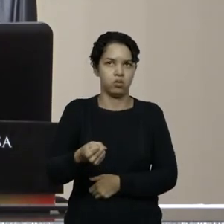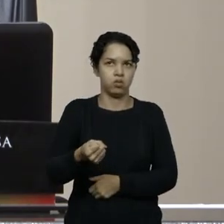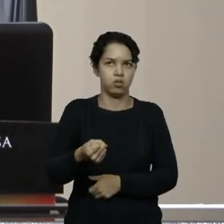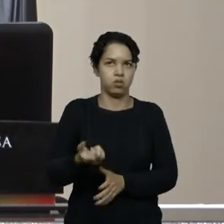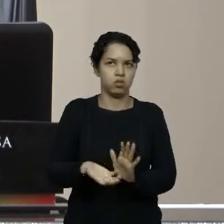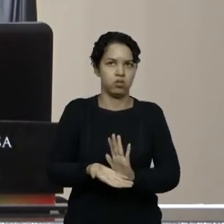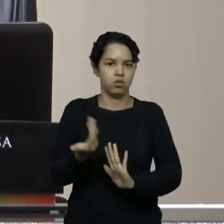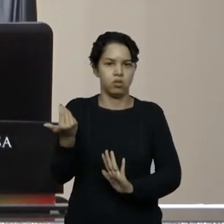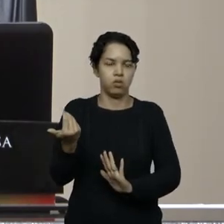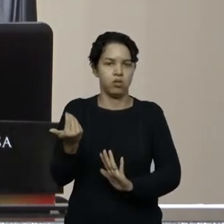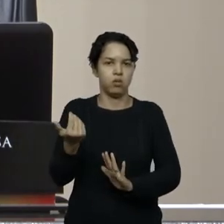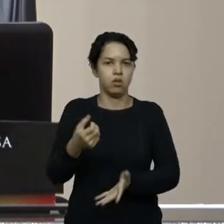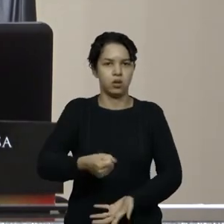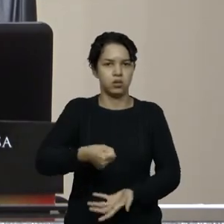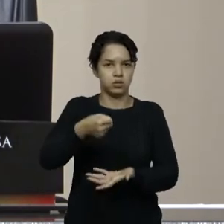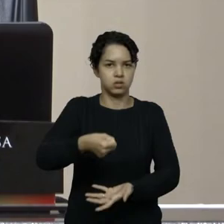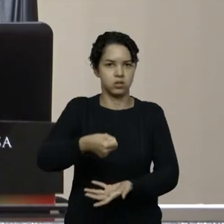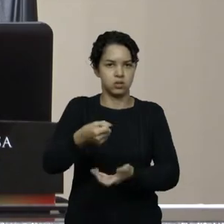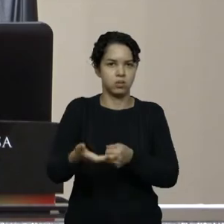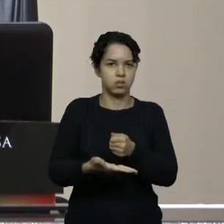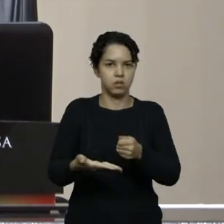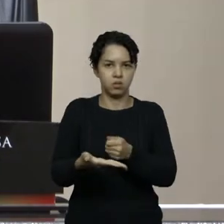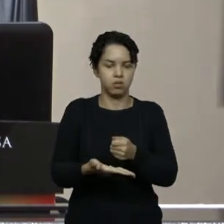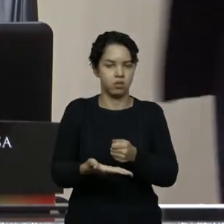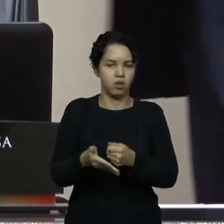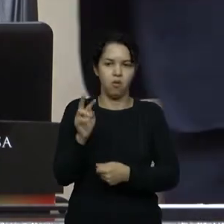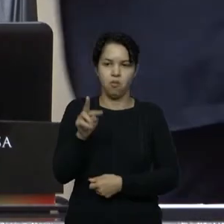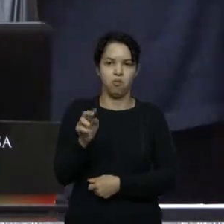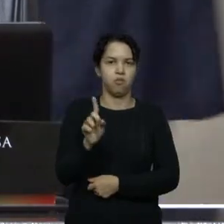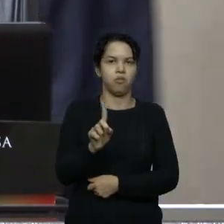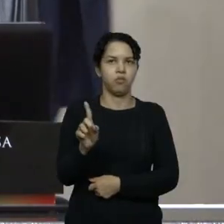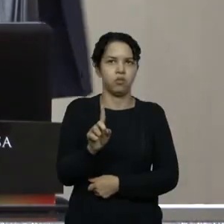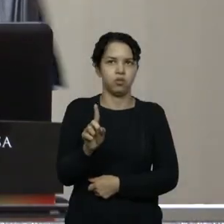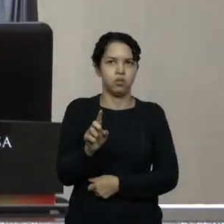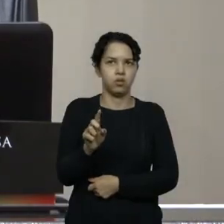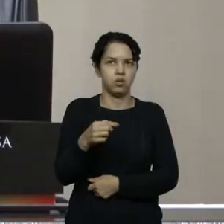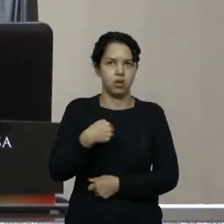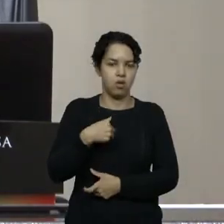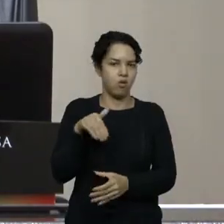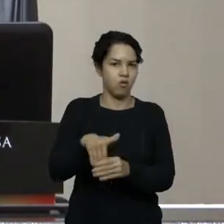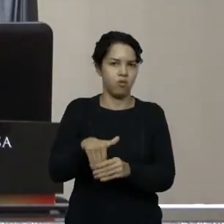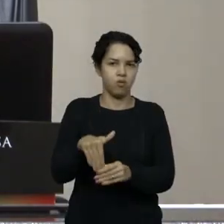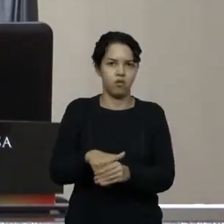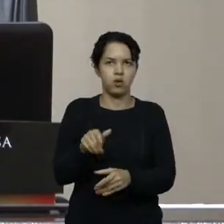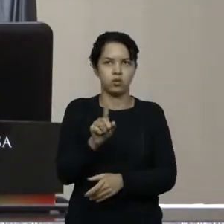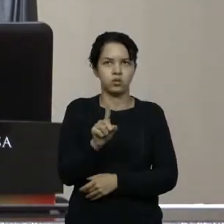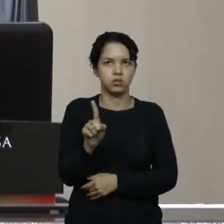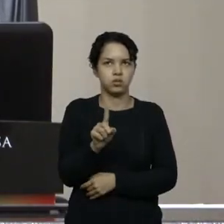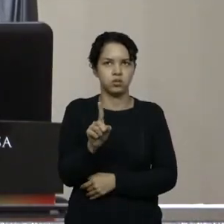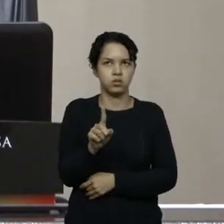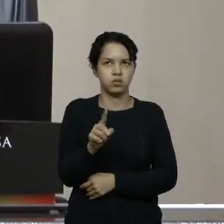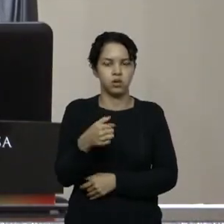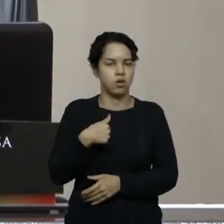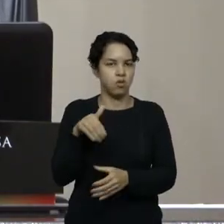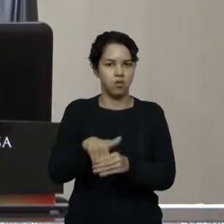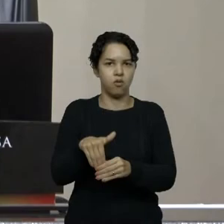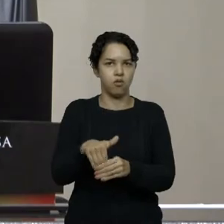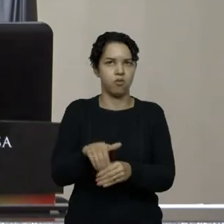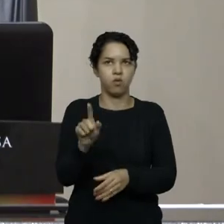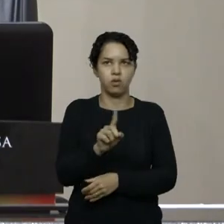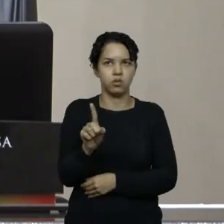eu não vi ou senão não teria tido o meu voto Deputado Altair não teria